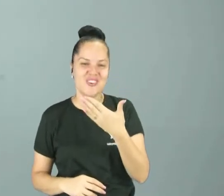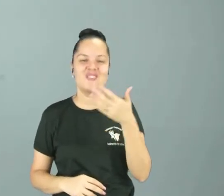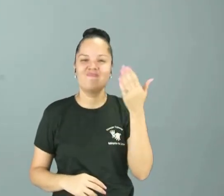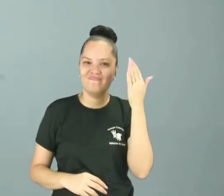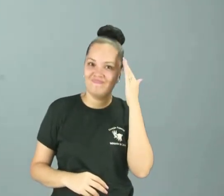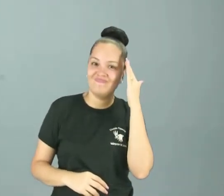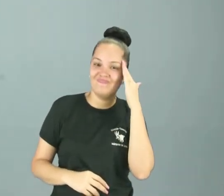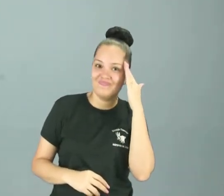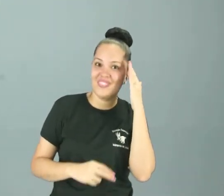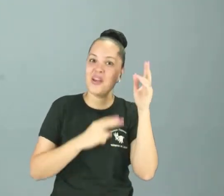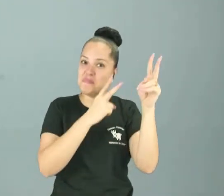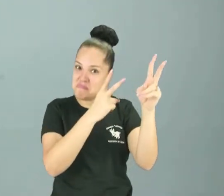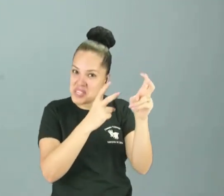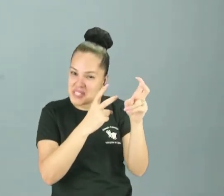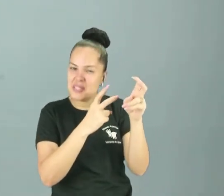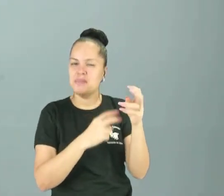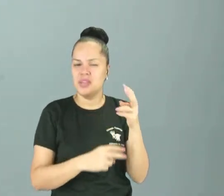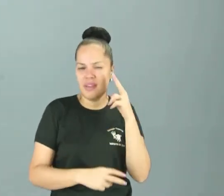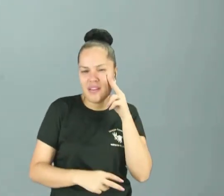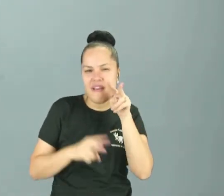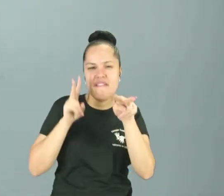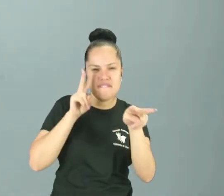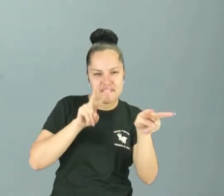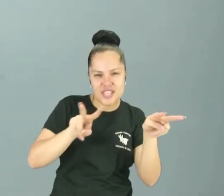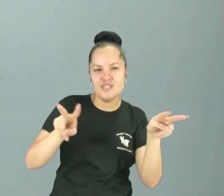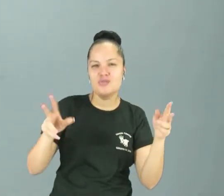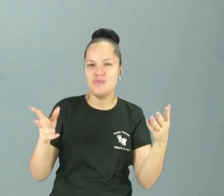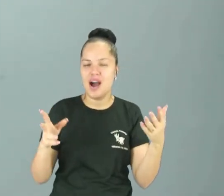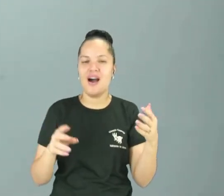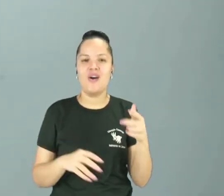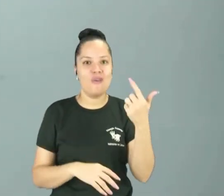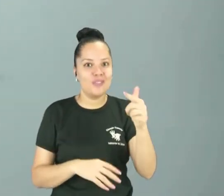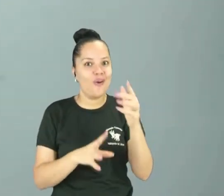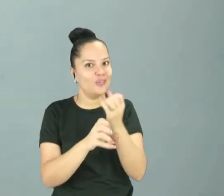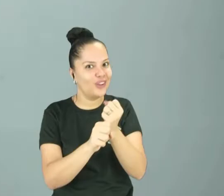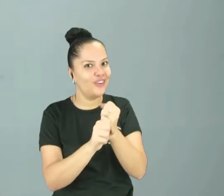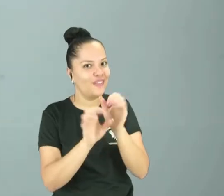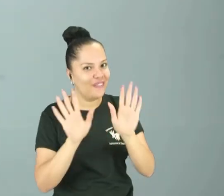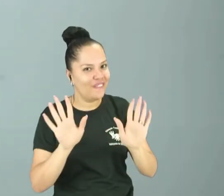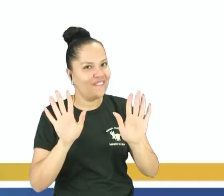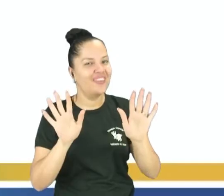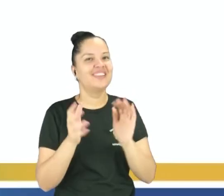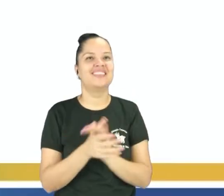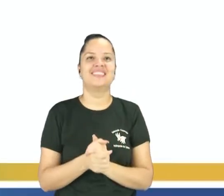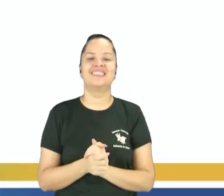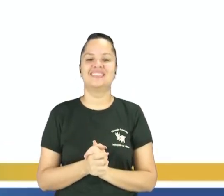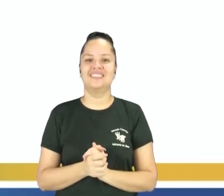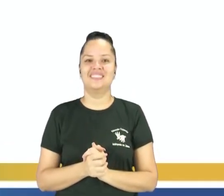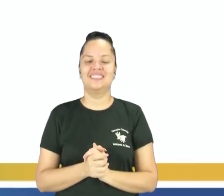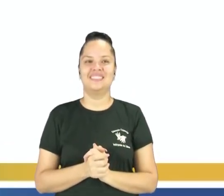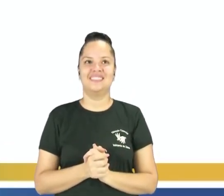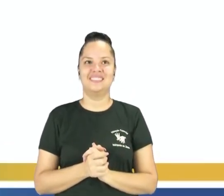mais fazer no olho do que fazer qualquer tipo de conta. Então vamos iniciar aí a nossa aula de hoje.